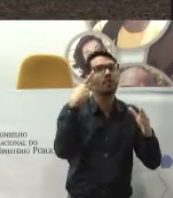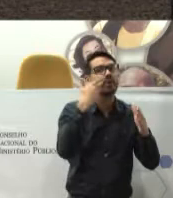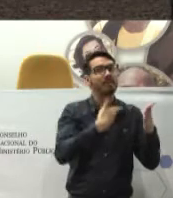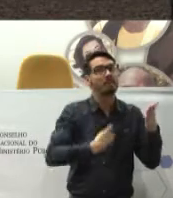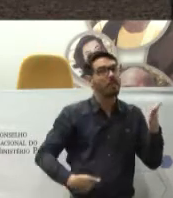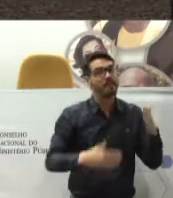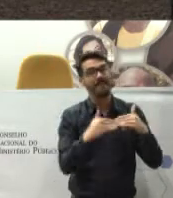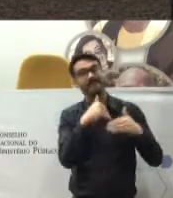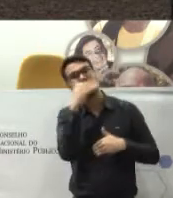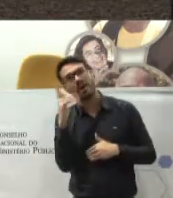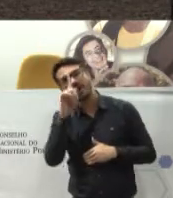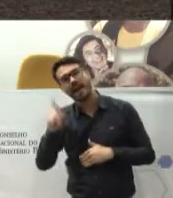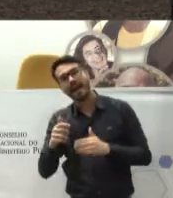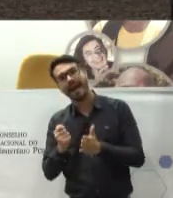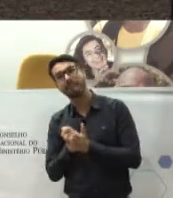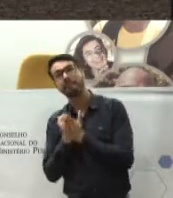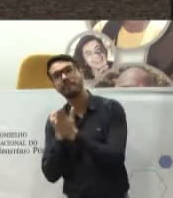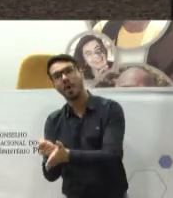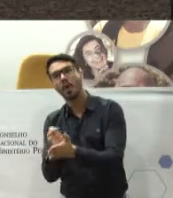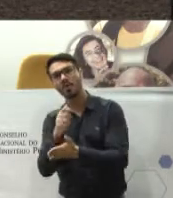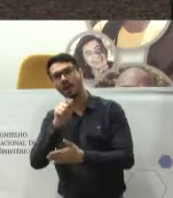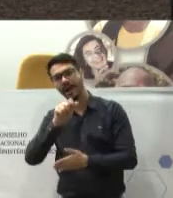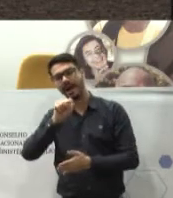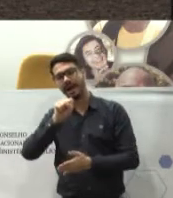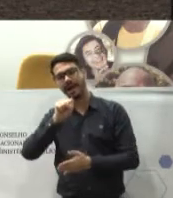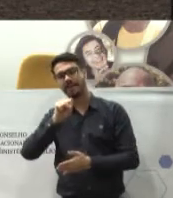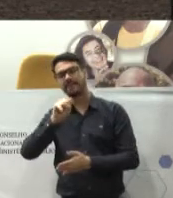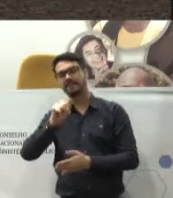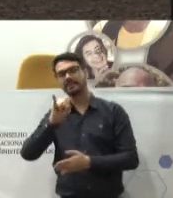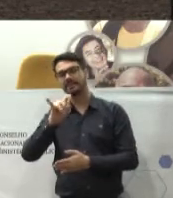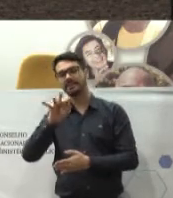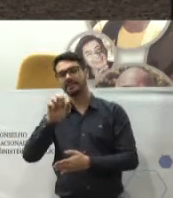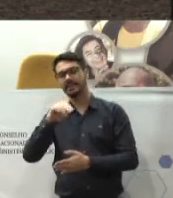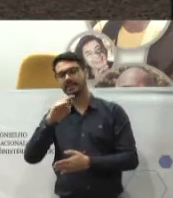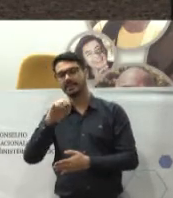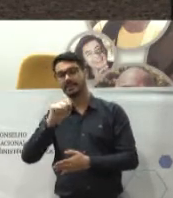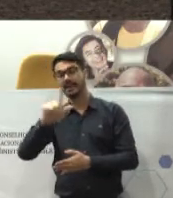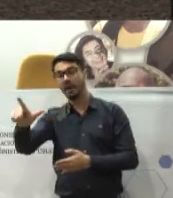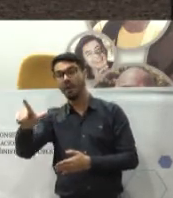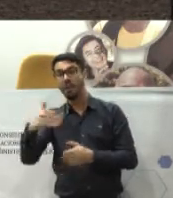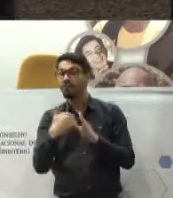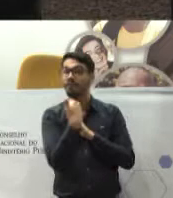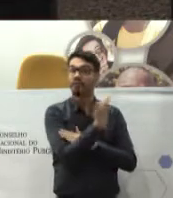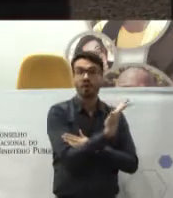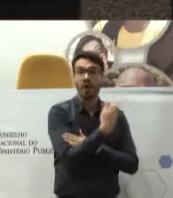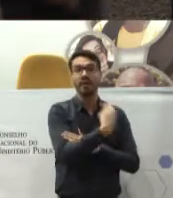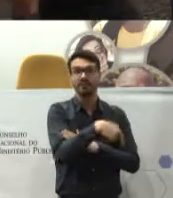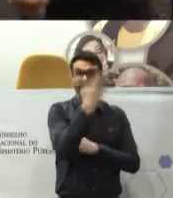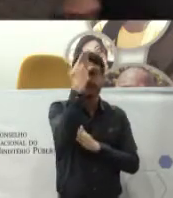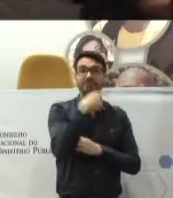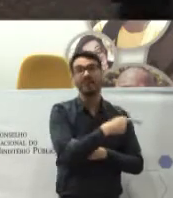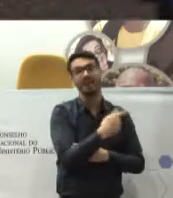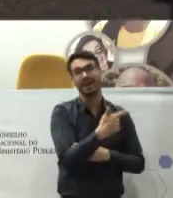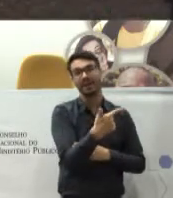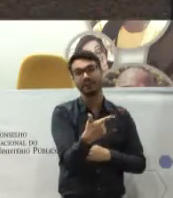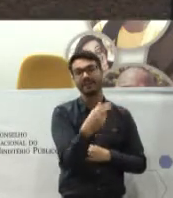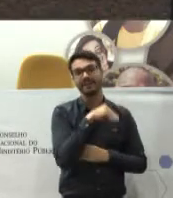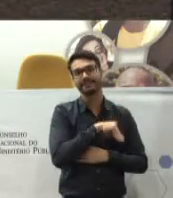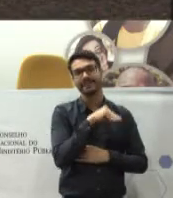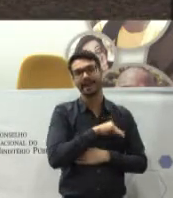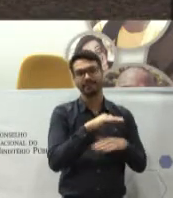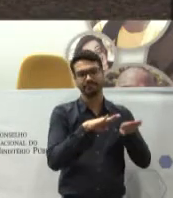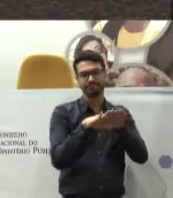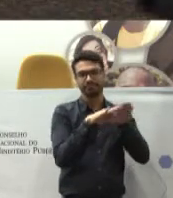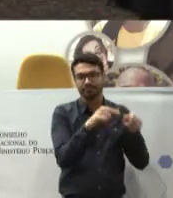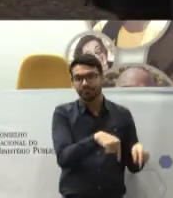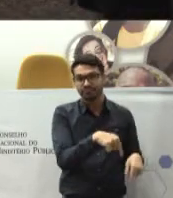é assistencial. Então, eu acho que ficou claro isso, né? Então, se você quiser acesso fora da política pública, você tem que provar a imprescindibilidade e tem